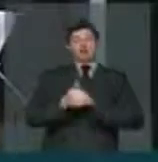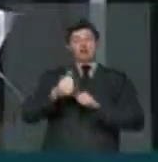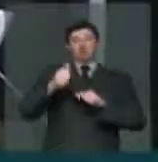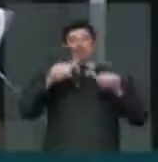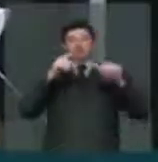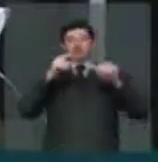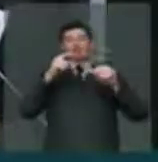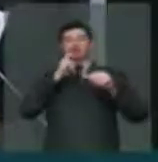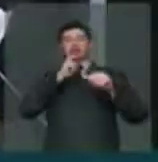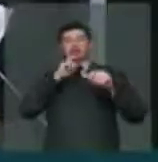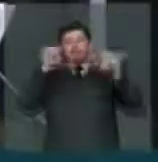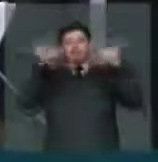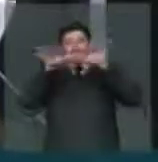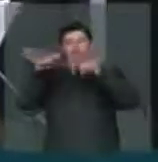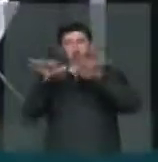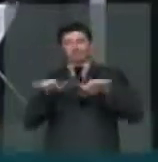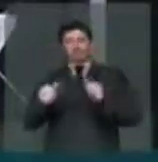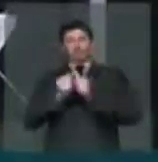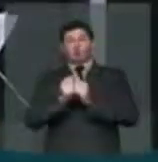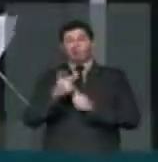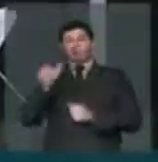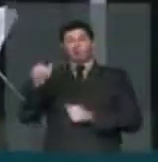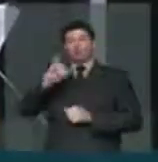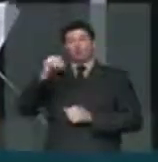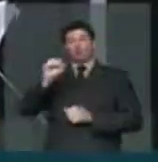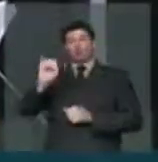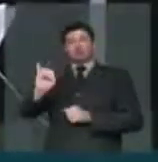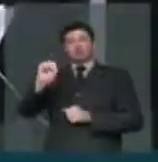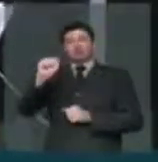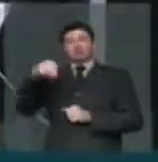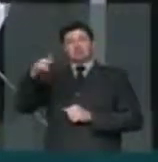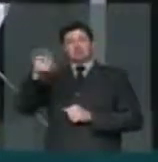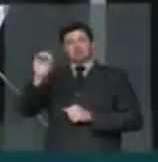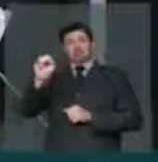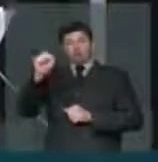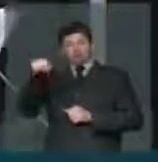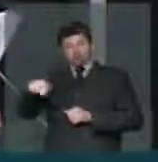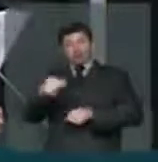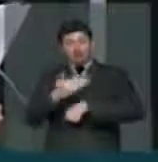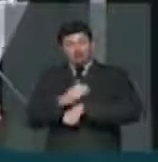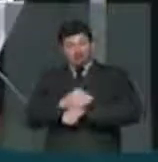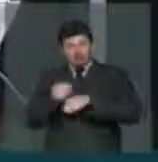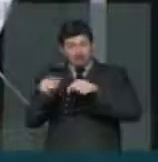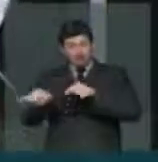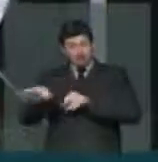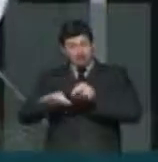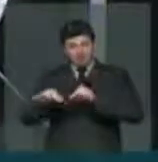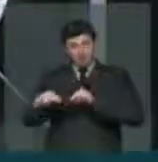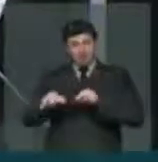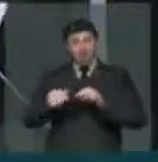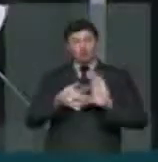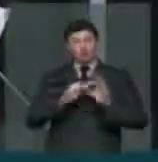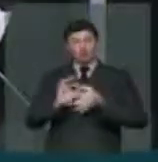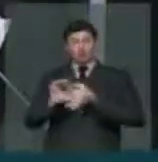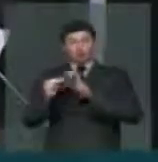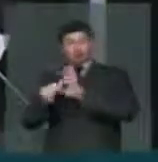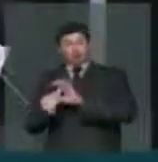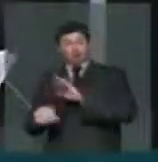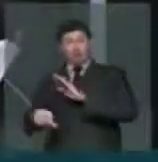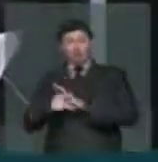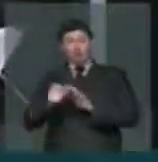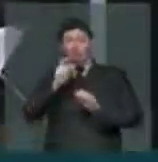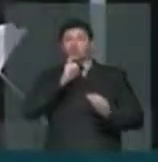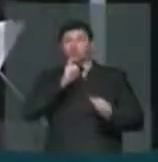CBDB, juntamente com o atleta José Santos. Foi durante a referida preparação para os Jogos Olímpicos de Inverno